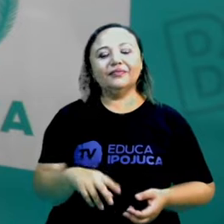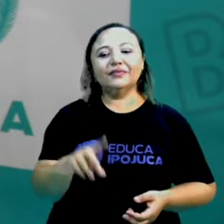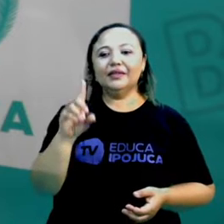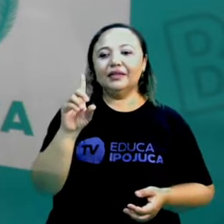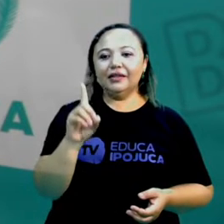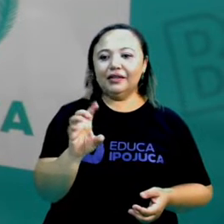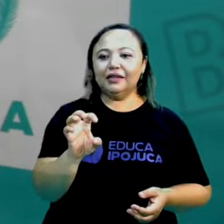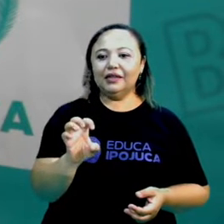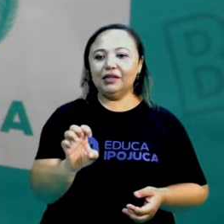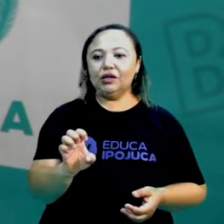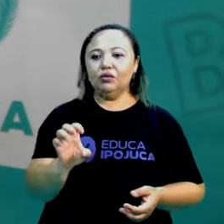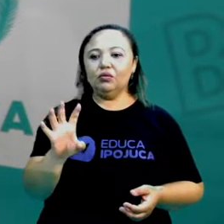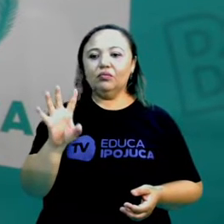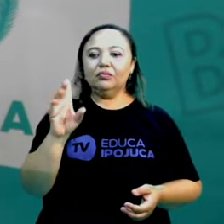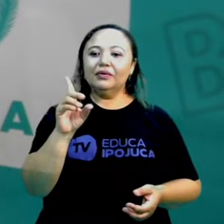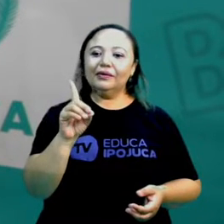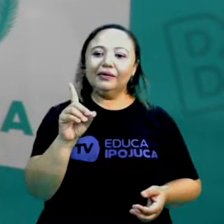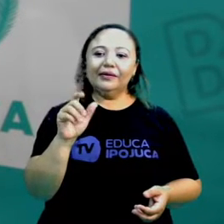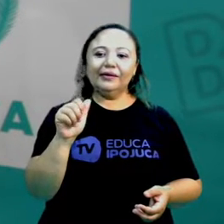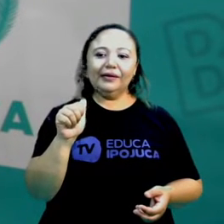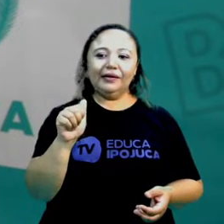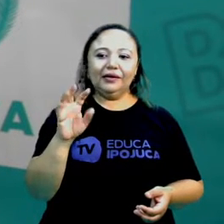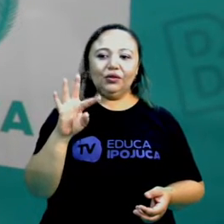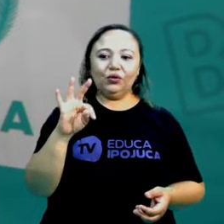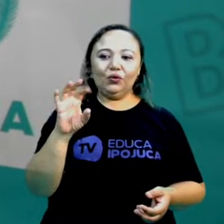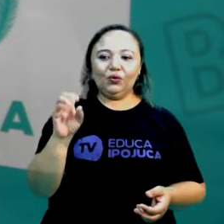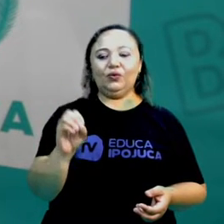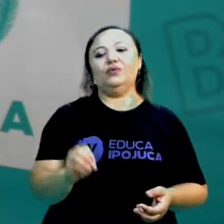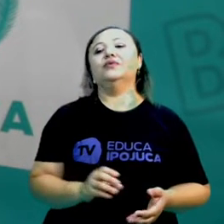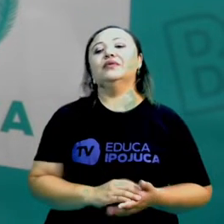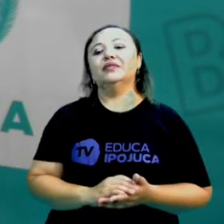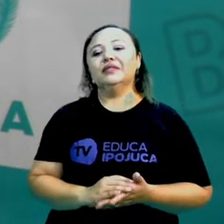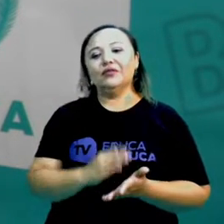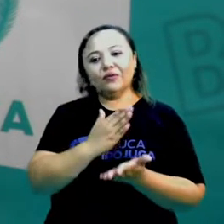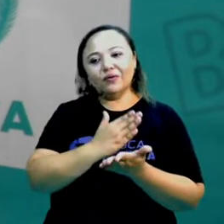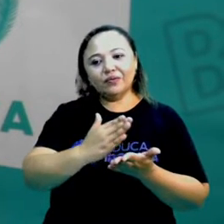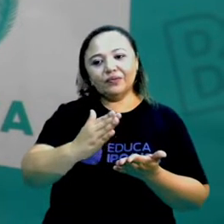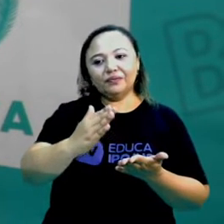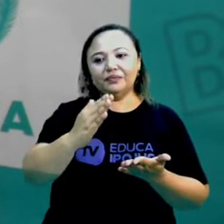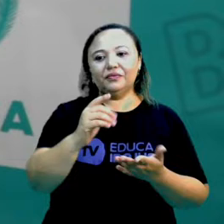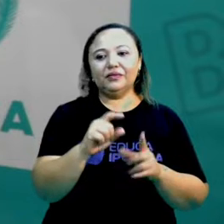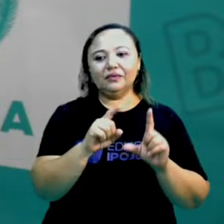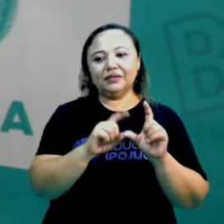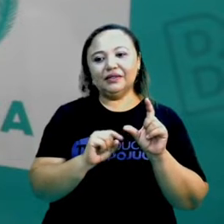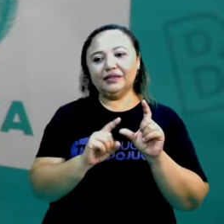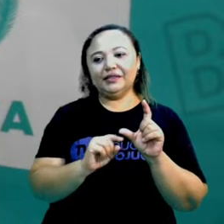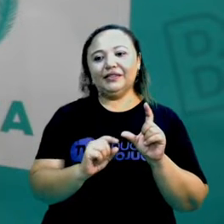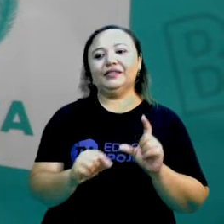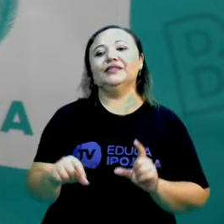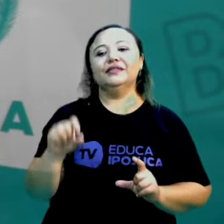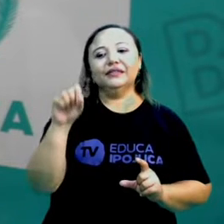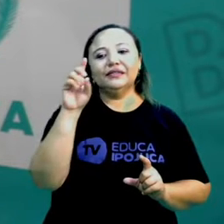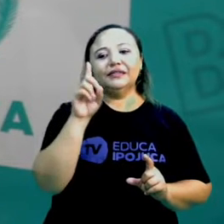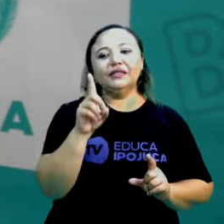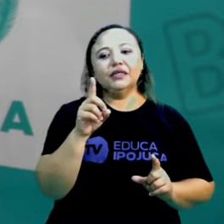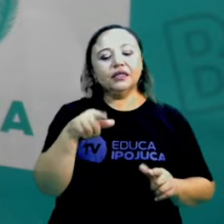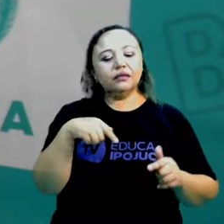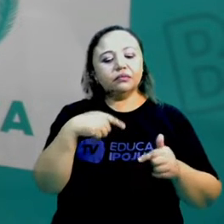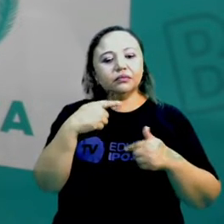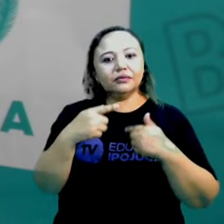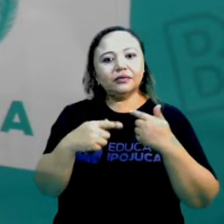Deodato, tá, é iniciado com a letra D. E a partir daí desse texto, a gente observa algumas